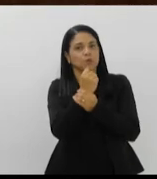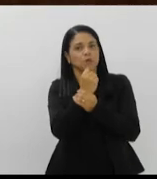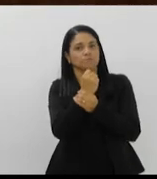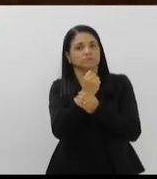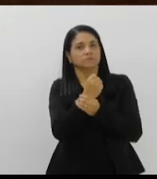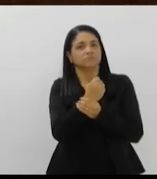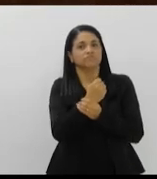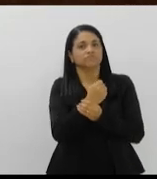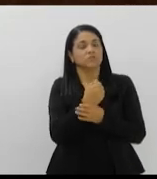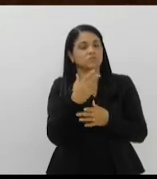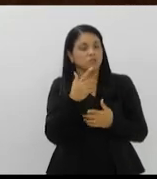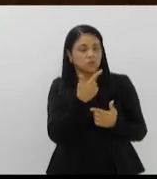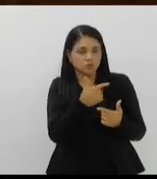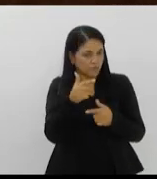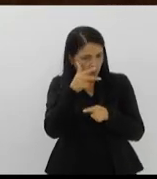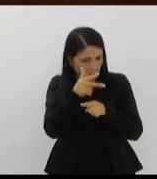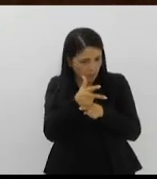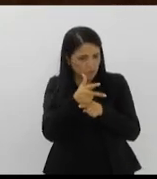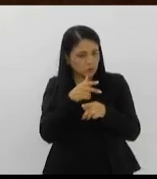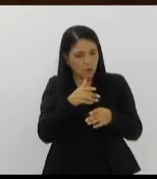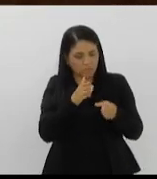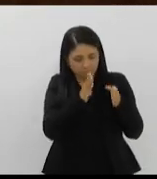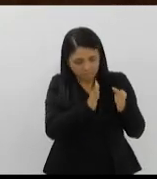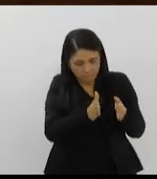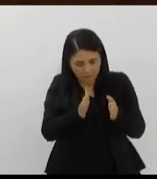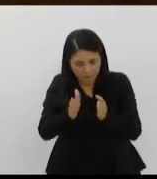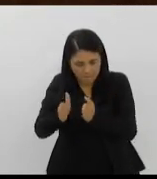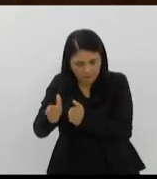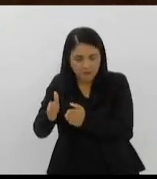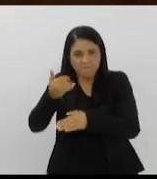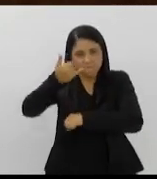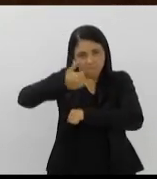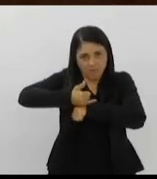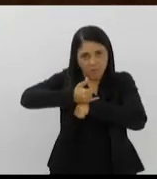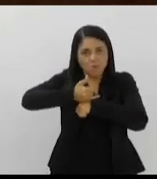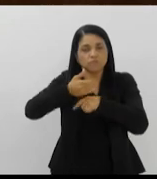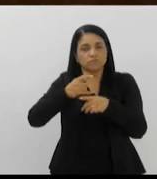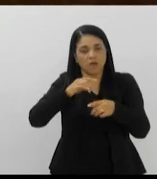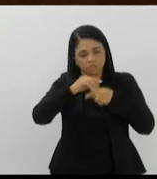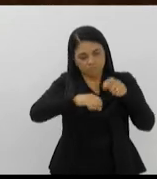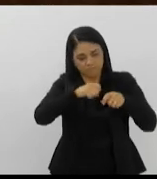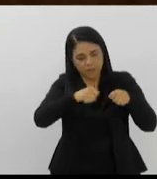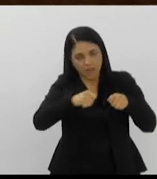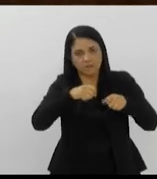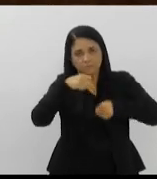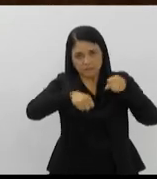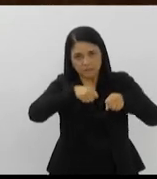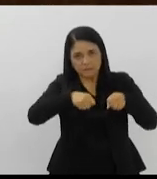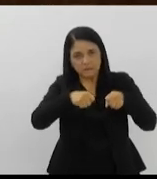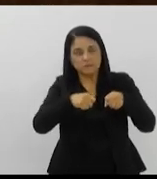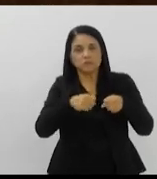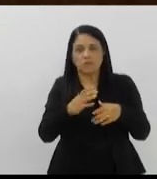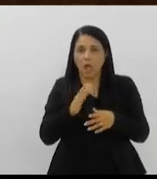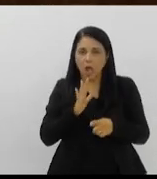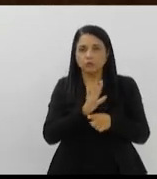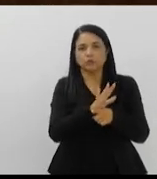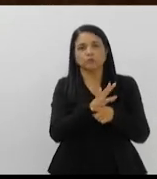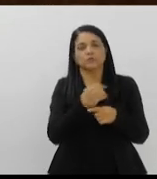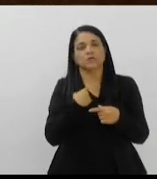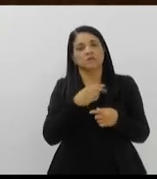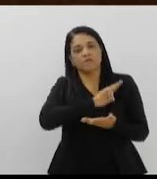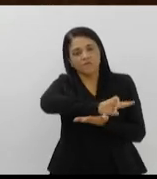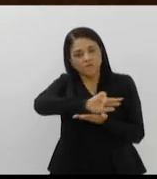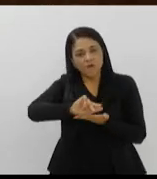tiver câmera, só de ter ali uma estrutura de ferro para as bicicletas ficarem acorrentadas, já dá uma força e vai estimular que vários funcionários possam